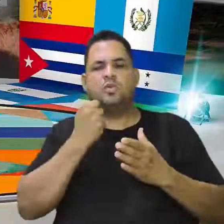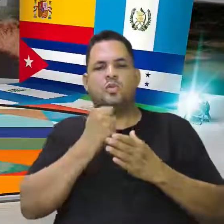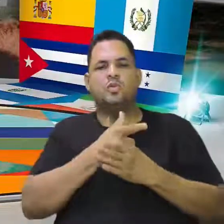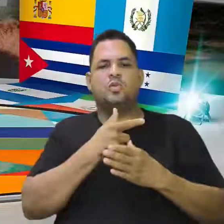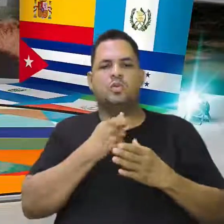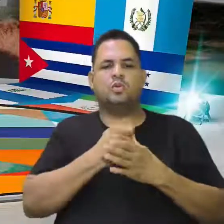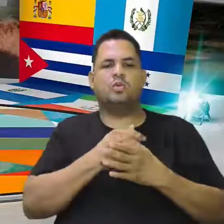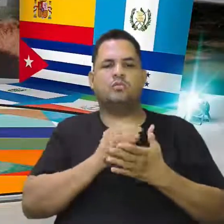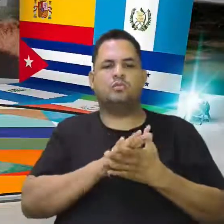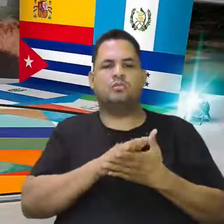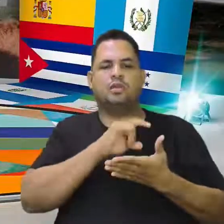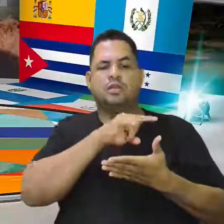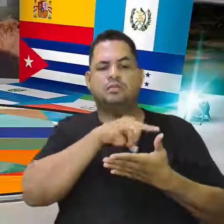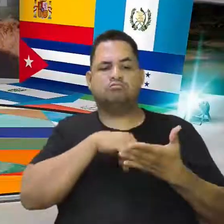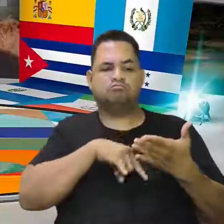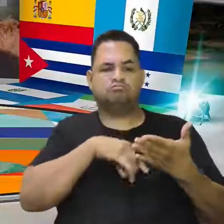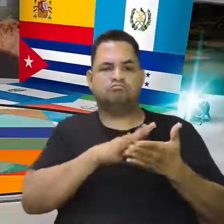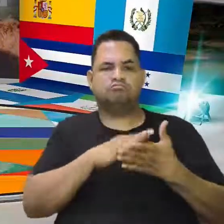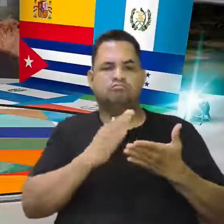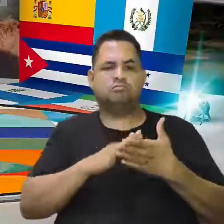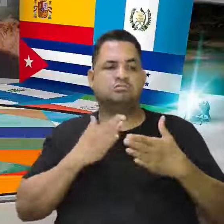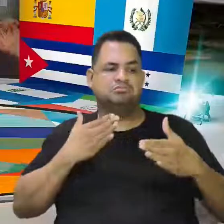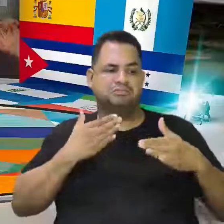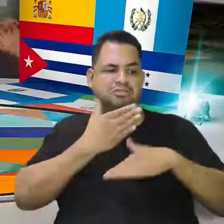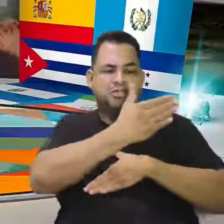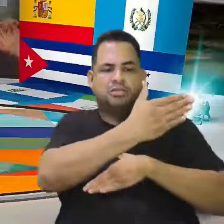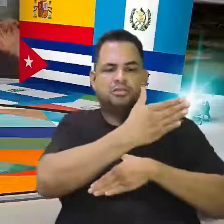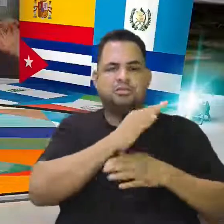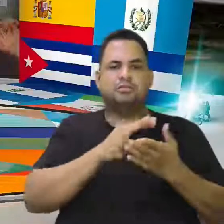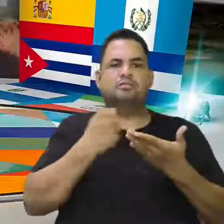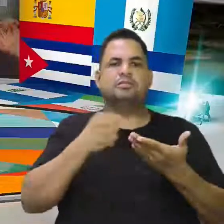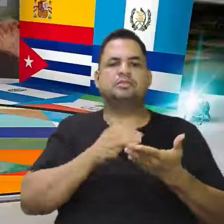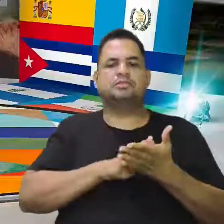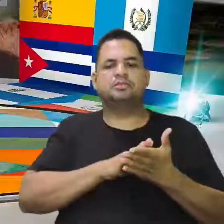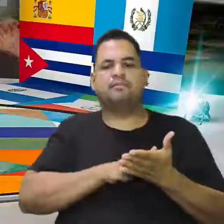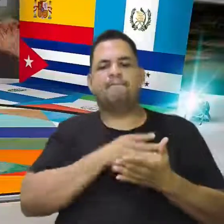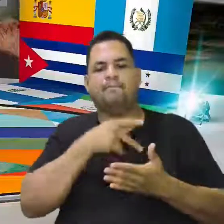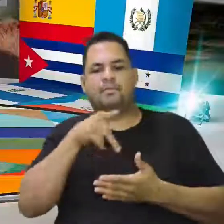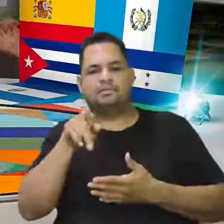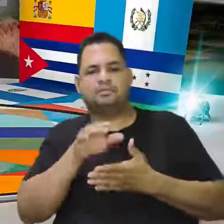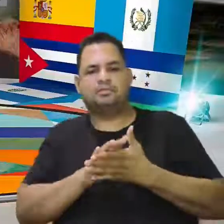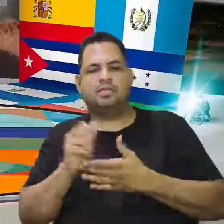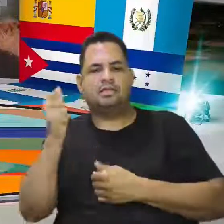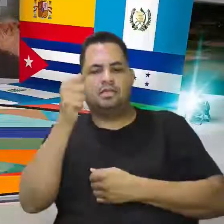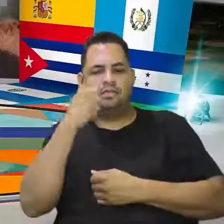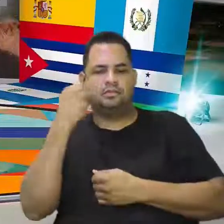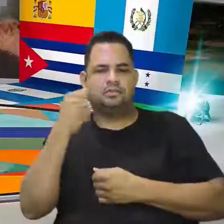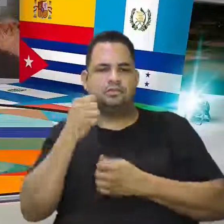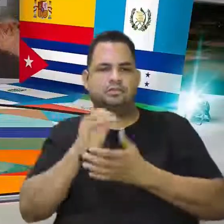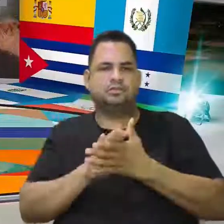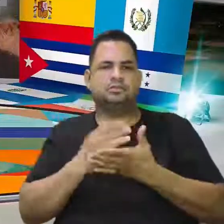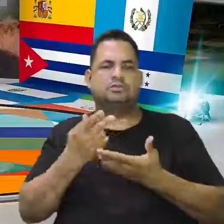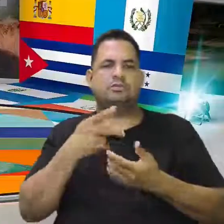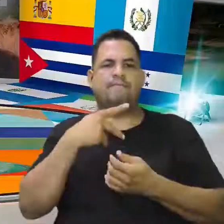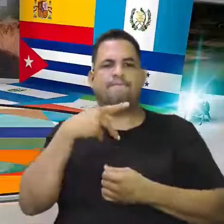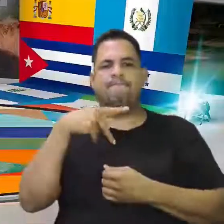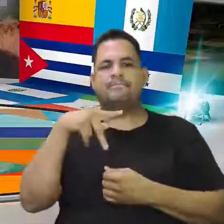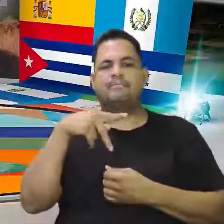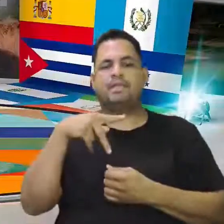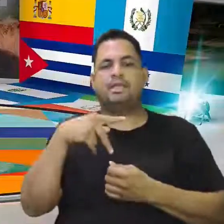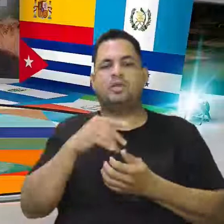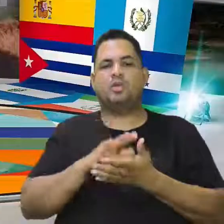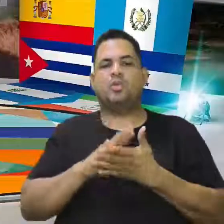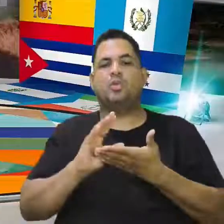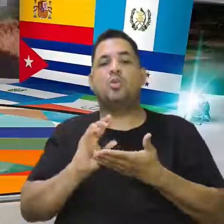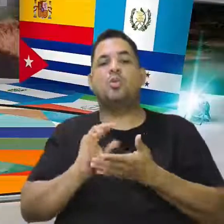uma passagem direto do Brasil para lá. Você tem que ir ou pelo Peru, ou pela Argentina, ou por Miami. E aí você